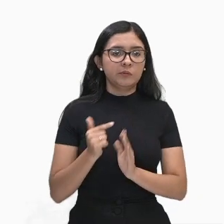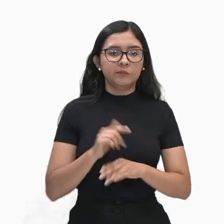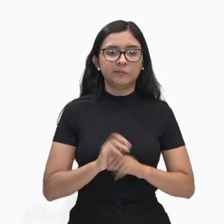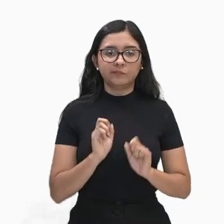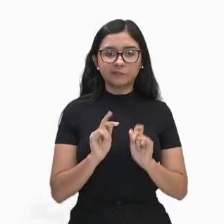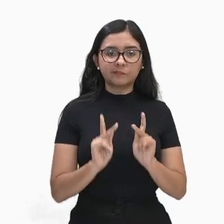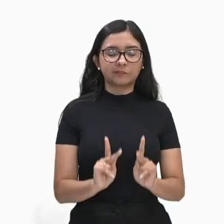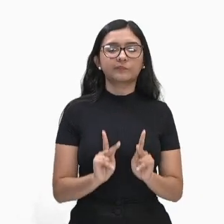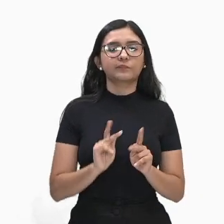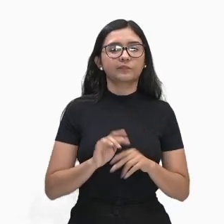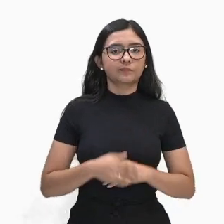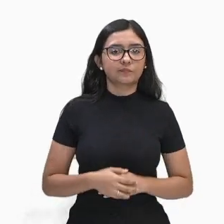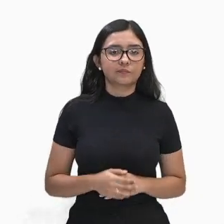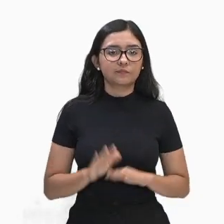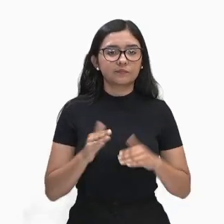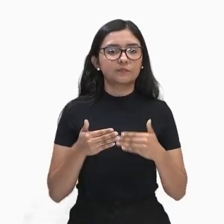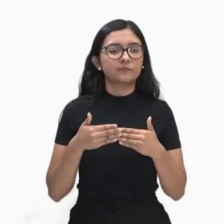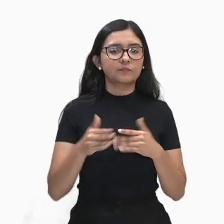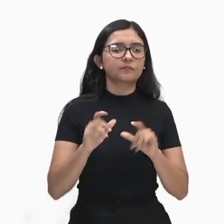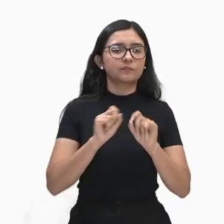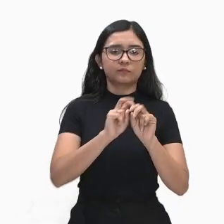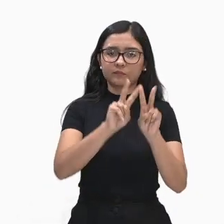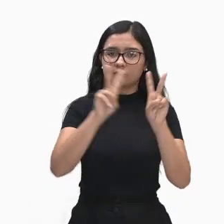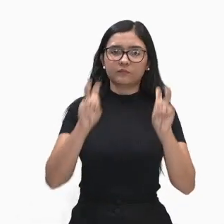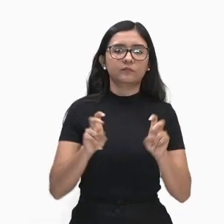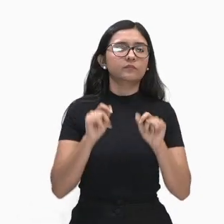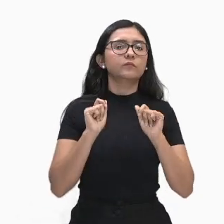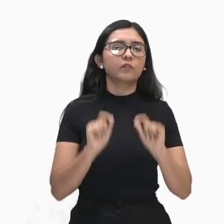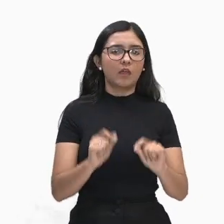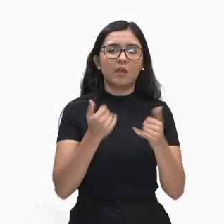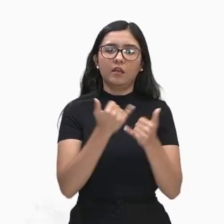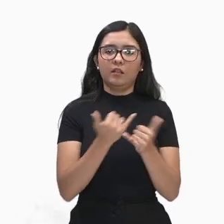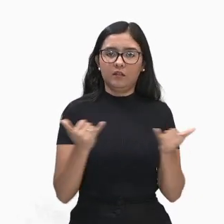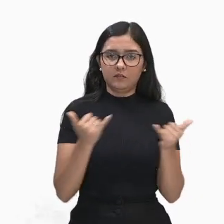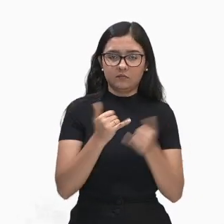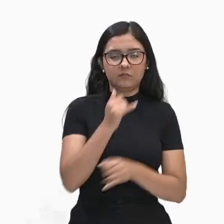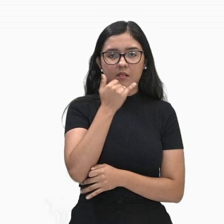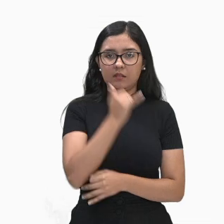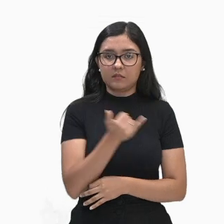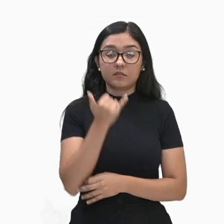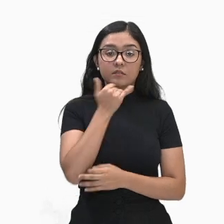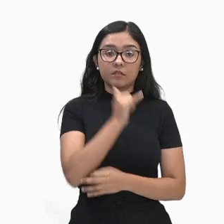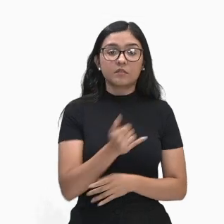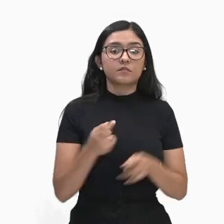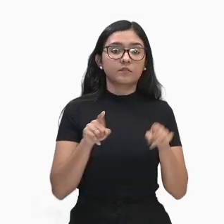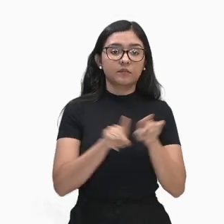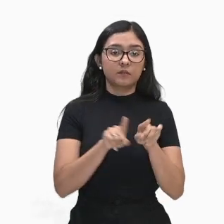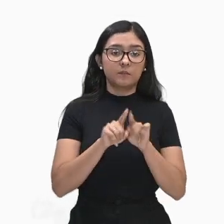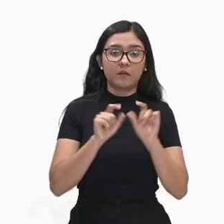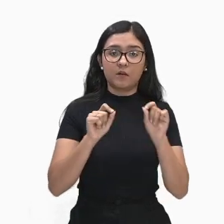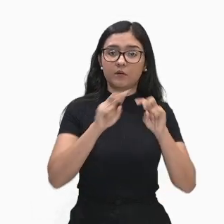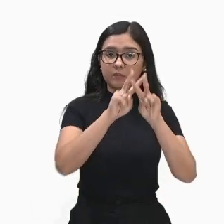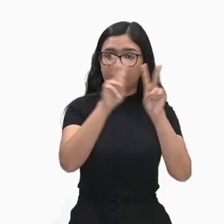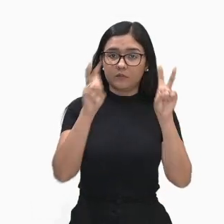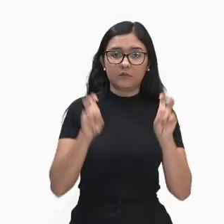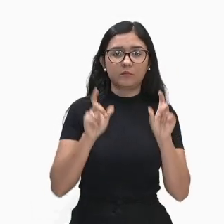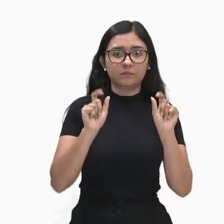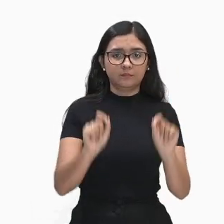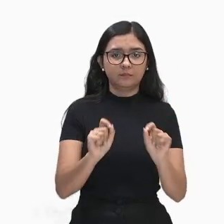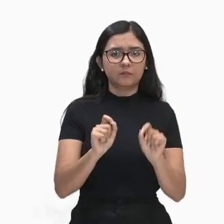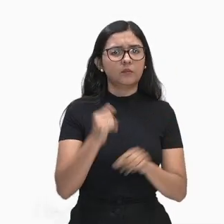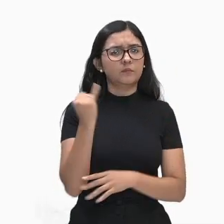bem, pessoal, vamos continuar falando aí da eletricidade e agora nós vamos falar de um assunto